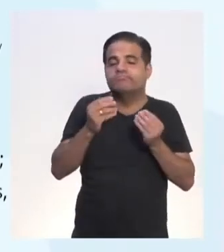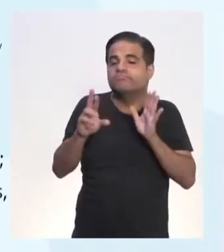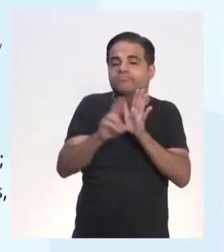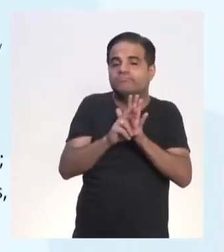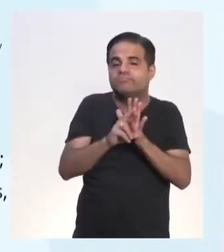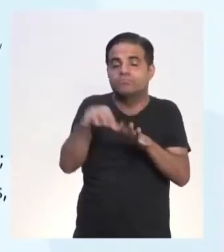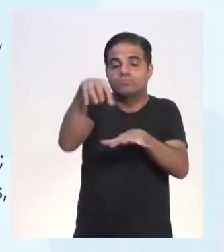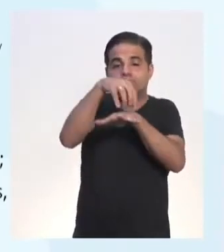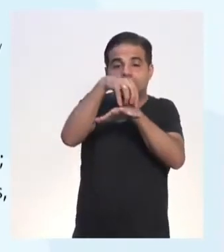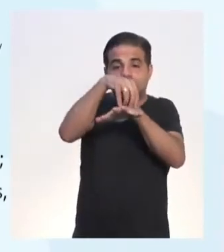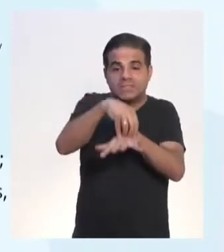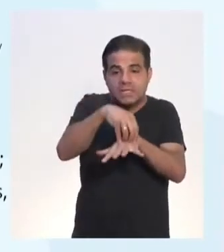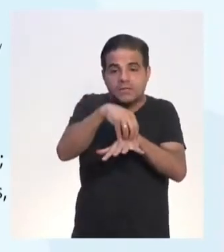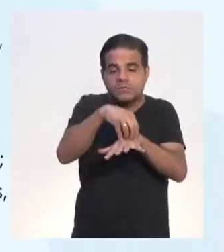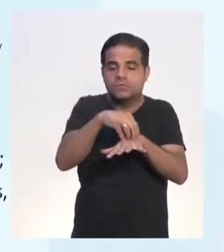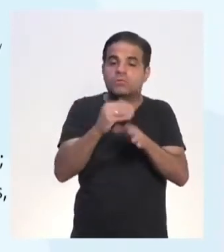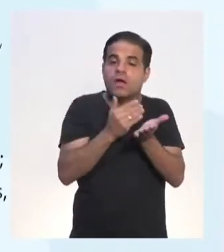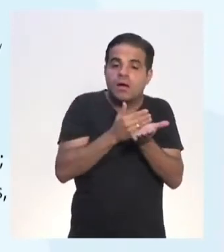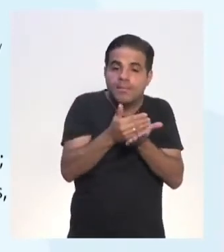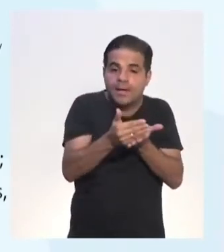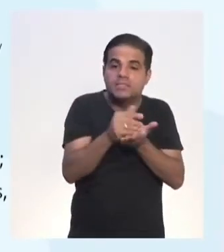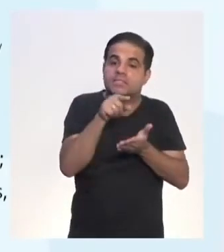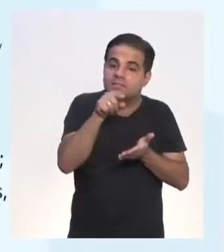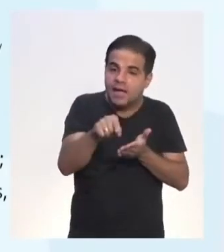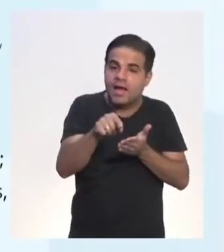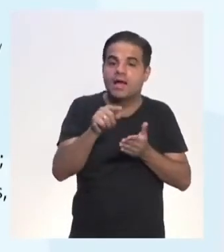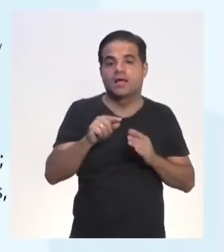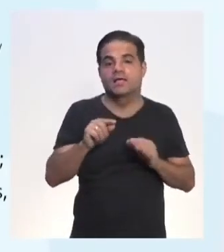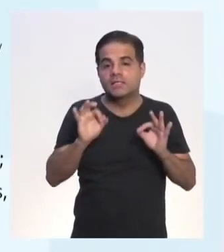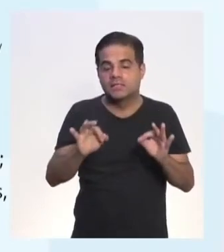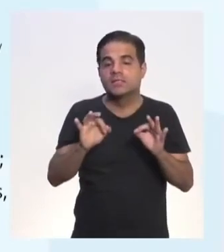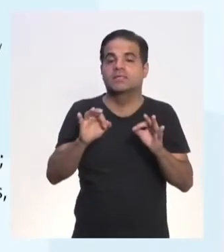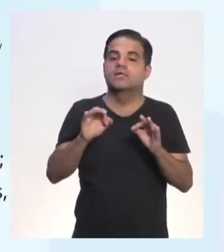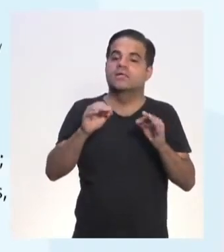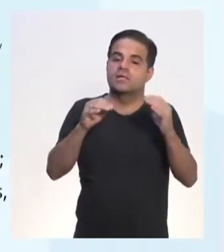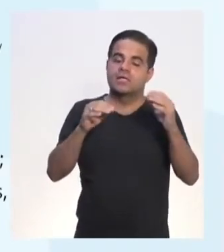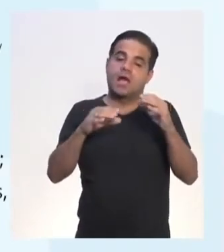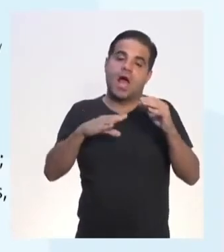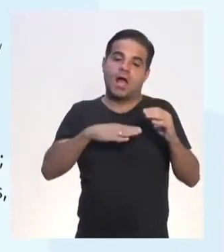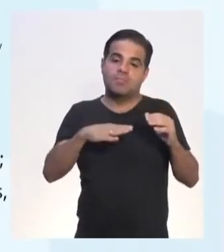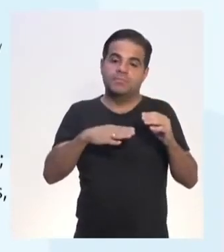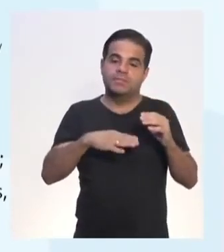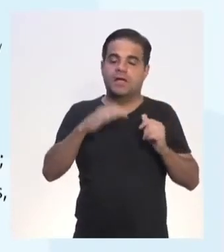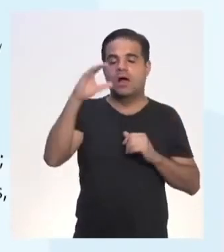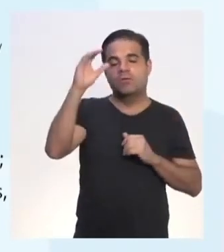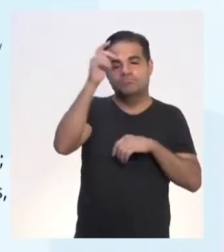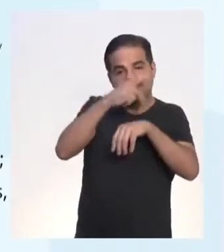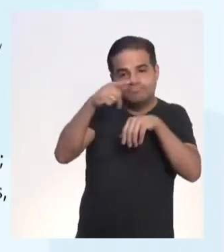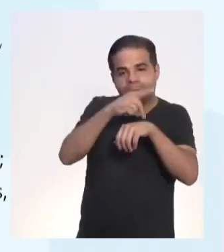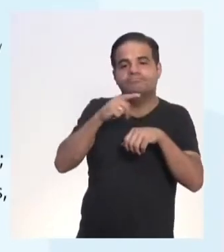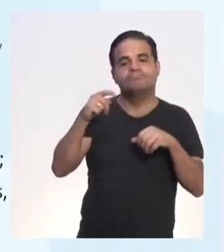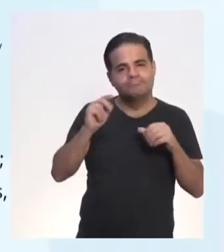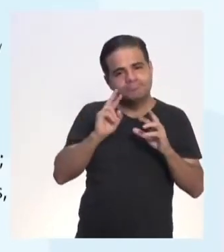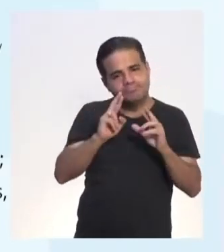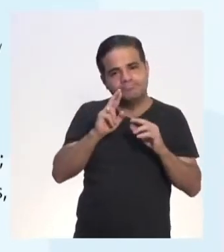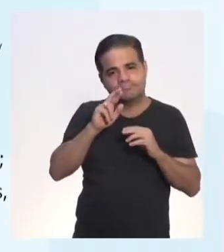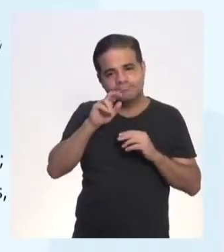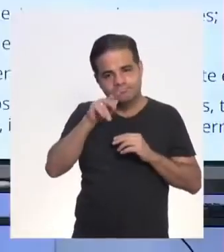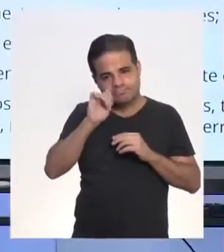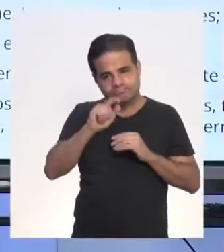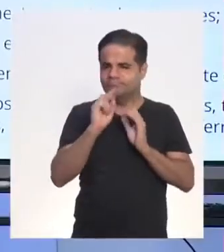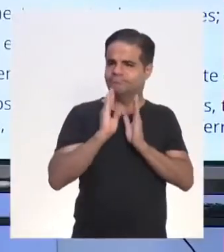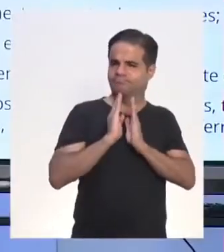um centro, né? E a partir daí, tá? No caso aqui, é a capital do país, então essas rodovias são radiais, sempre em